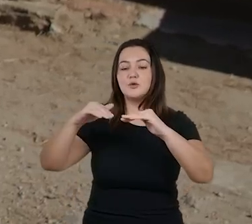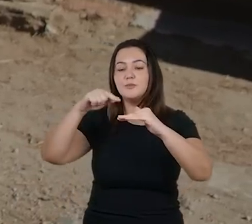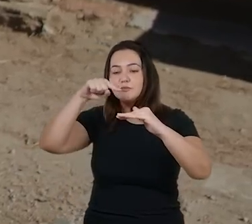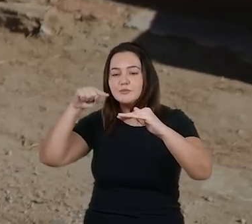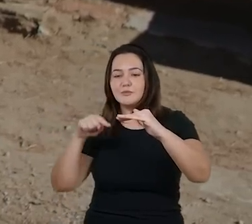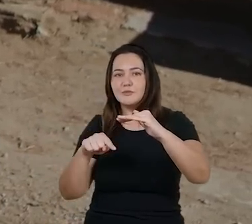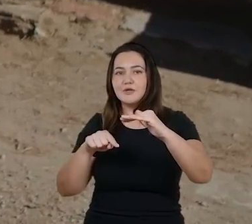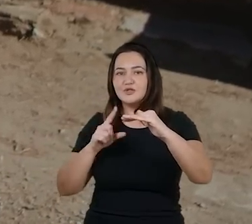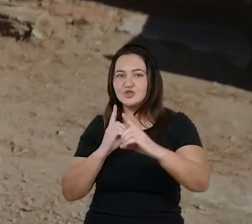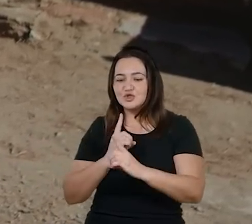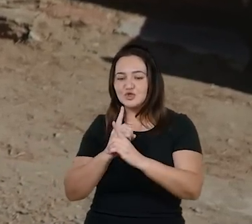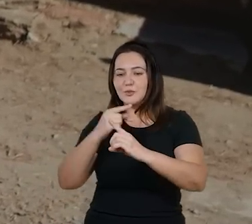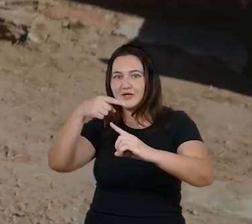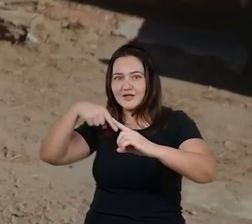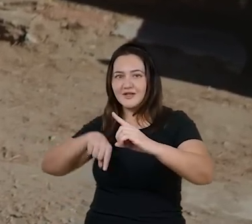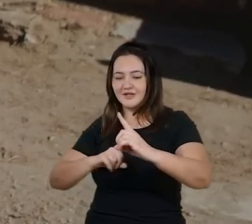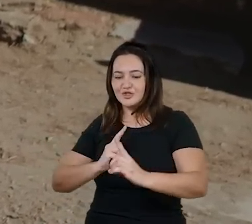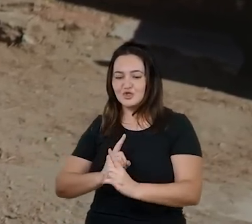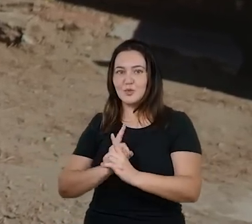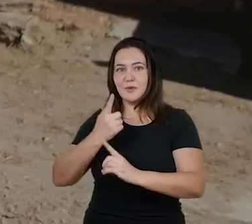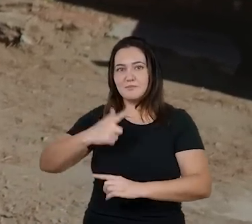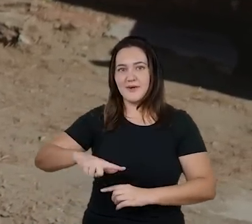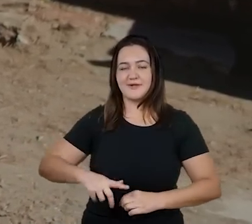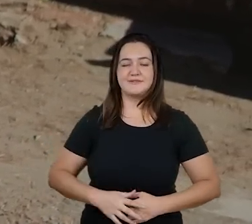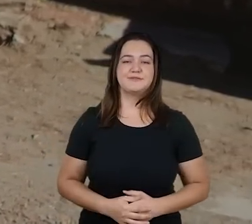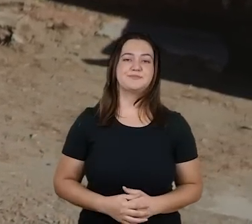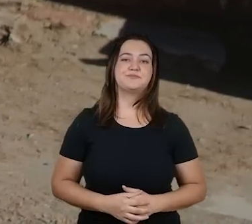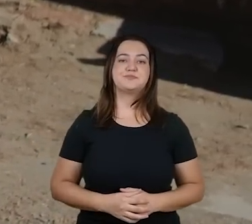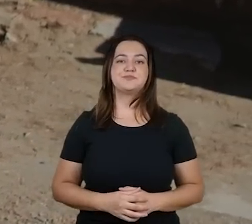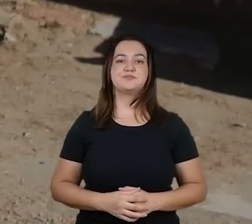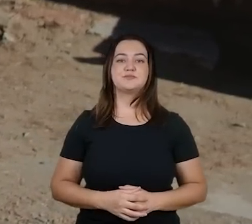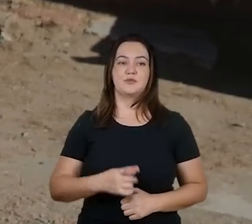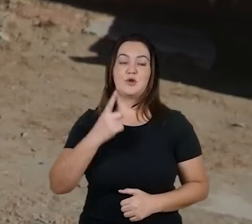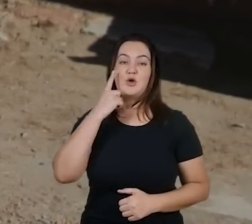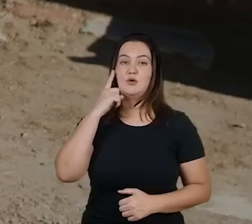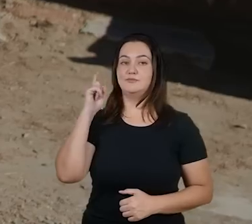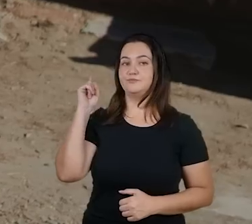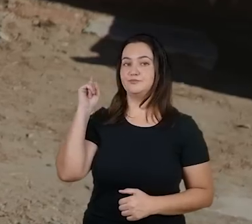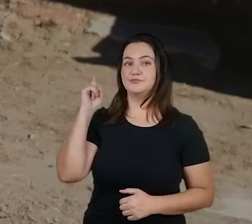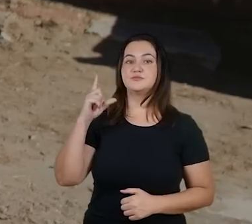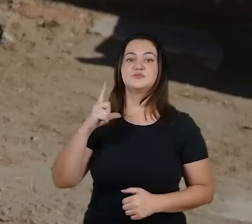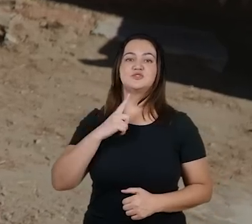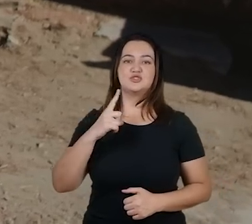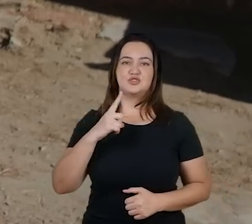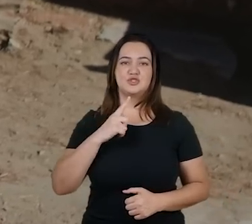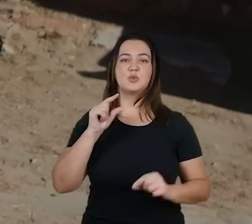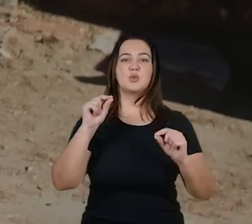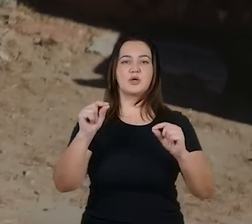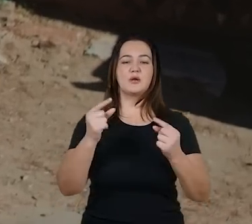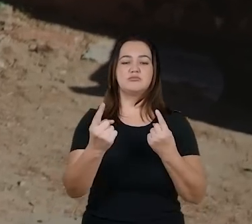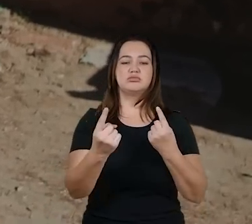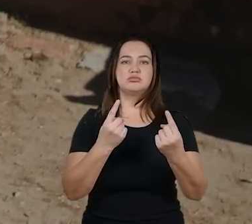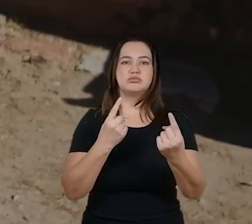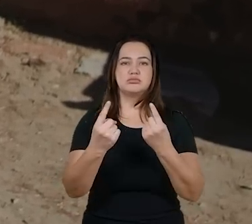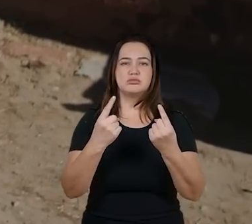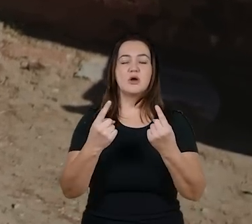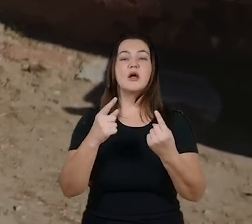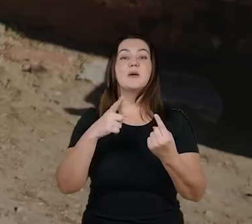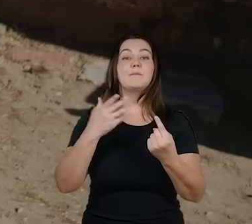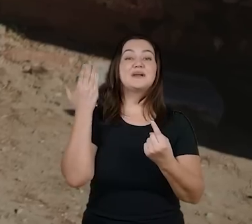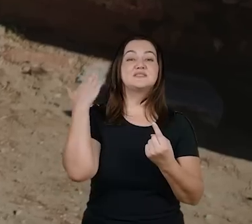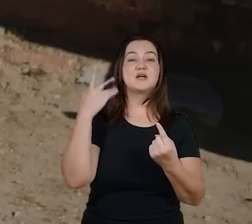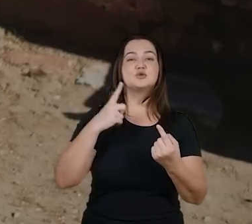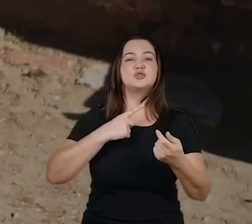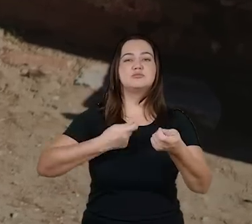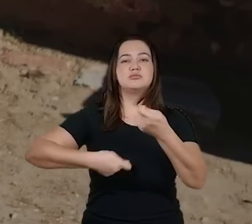não destruí-la de vez. Mas há muitos dilemas. Voltando ao que eu estava dizendo, logo aqui atrás passaria o cardo da cidade, que seria